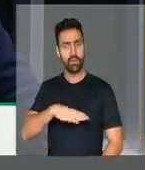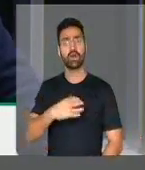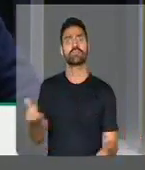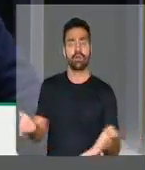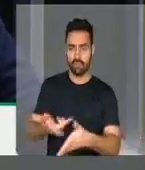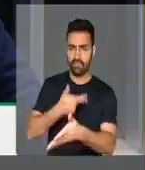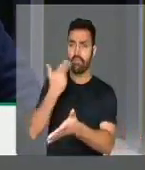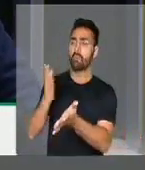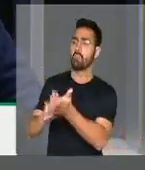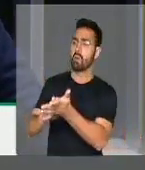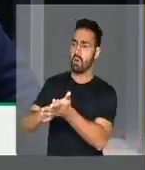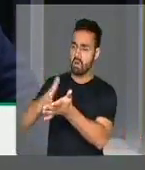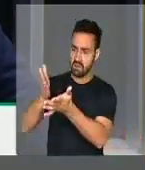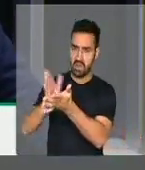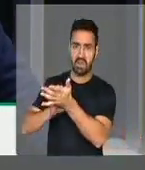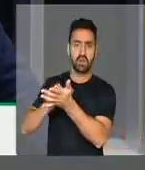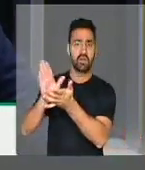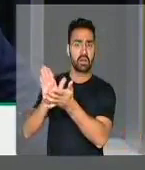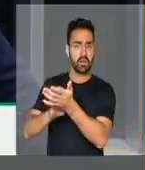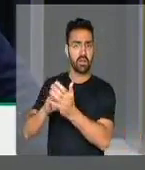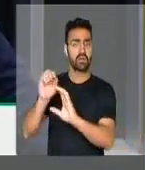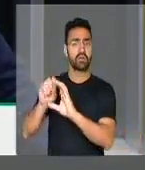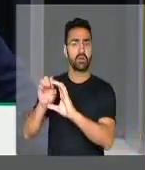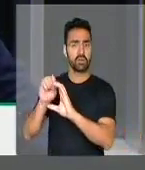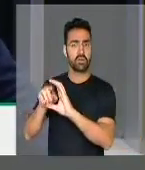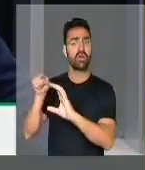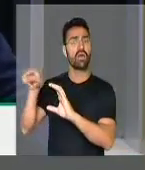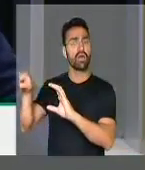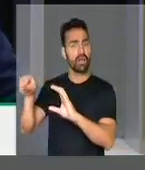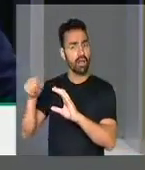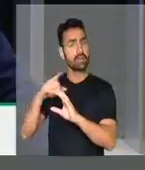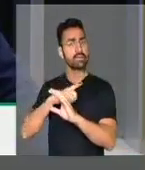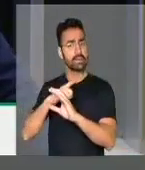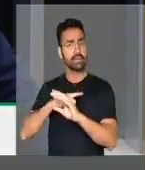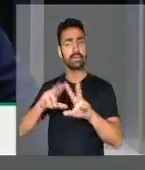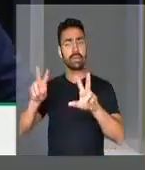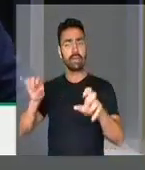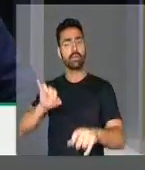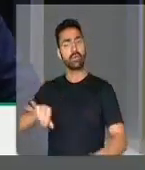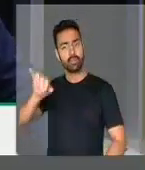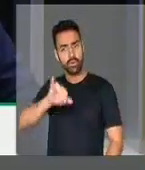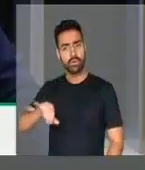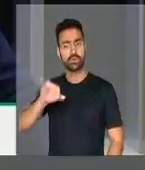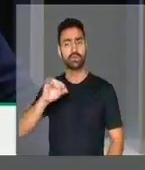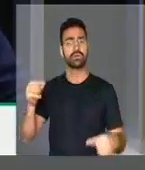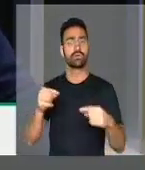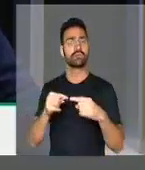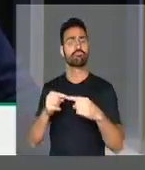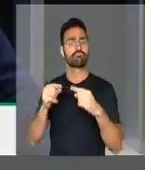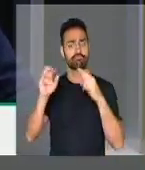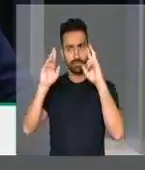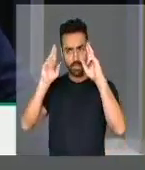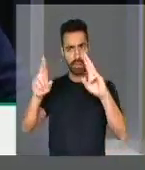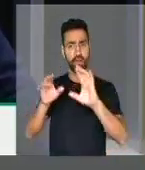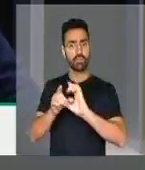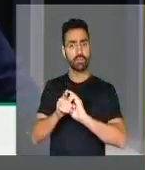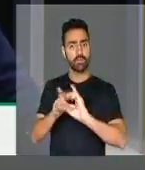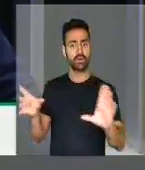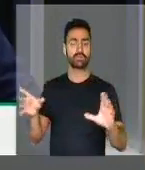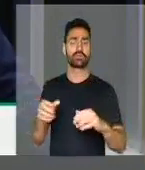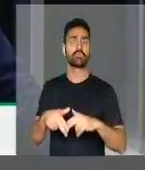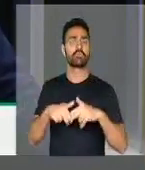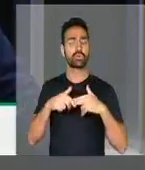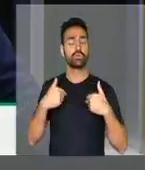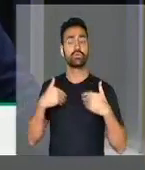elogiar quando enfrenta o debate de temas importantes em favor da civilização da democracia quero então